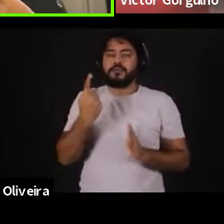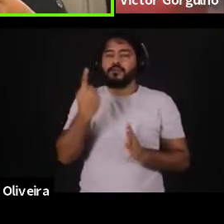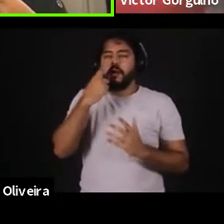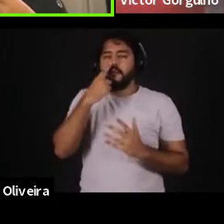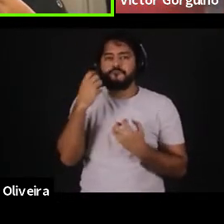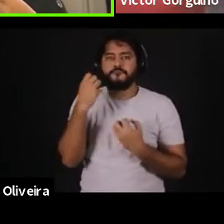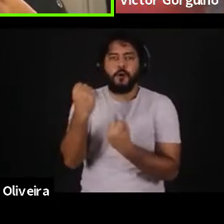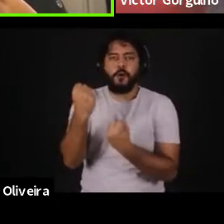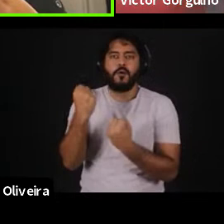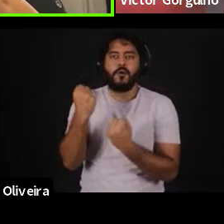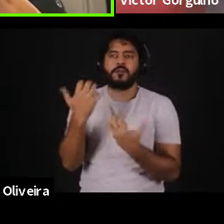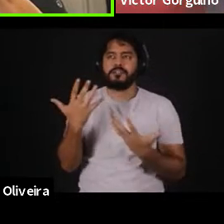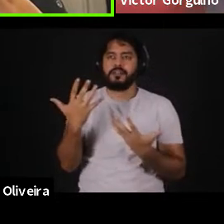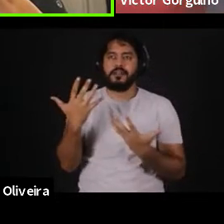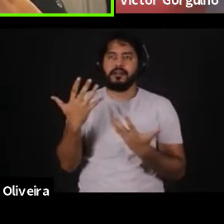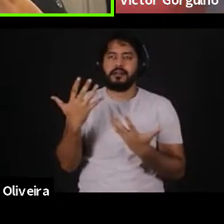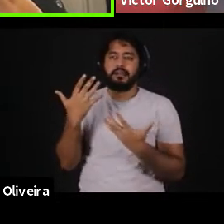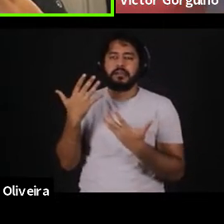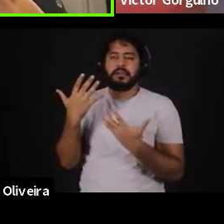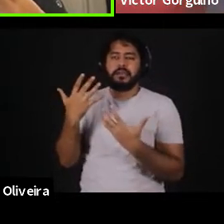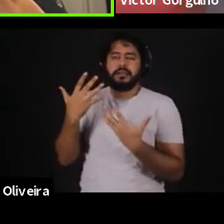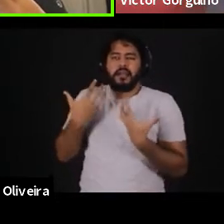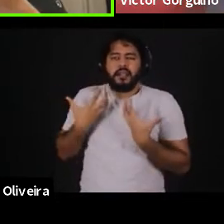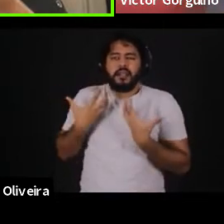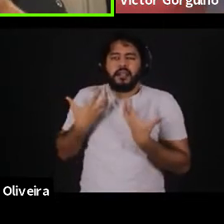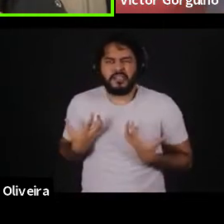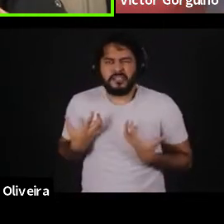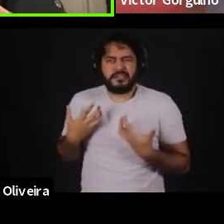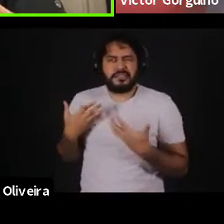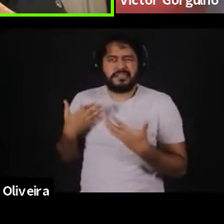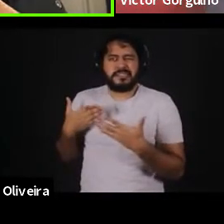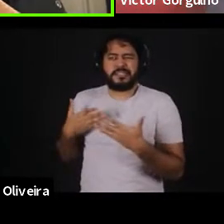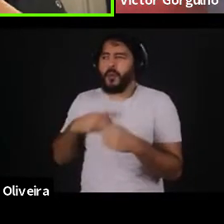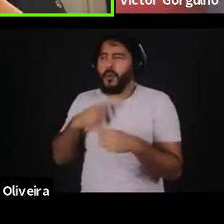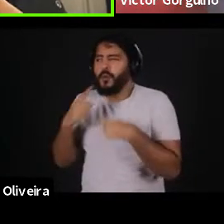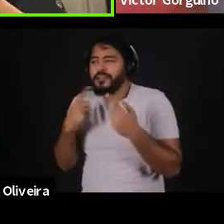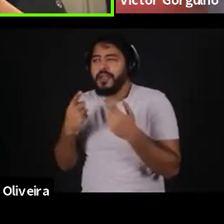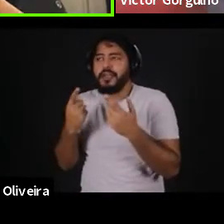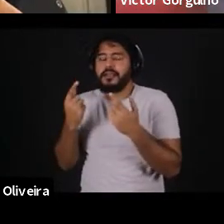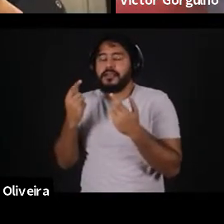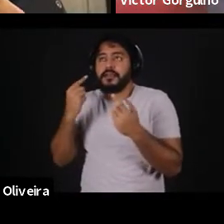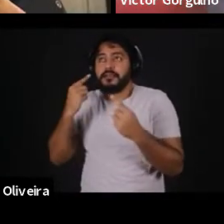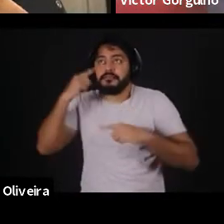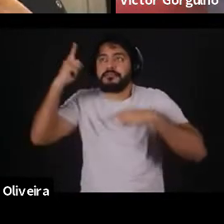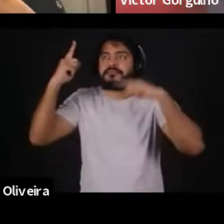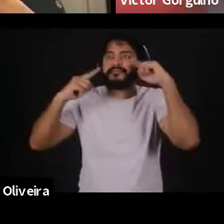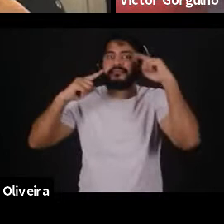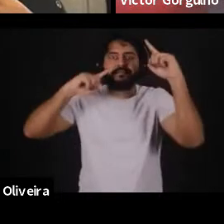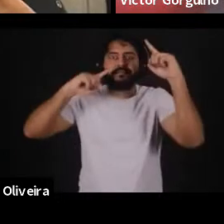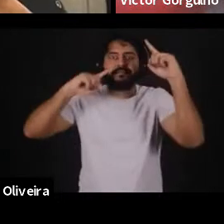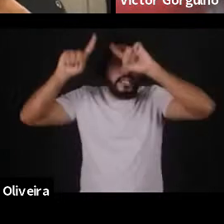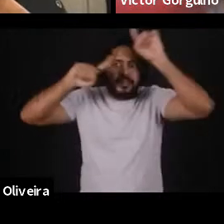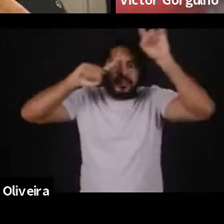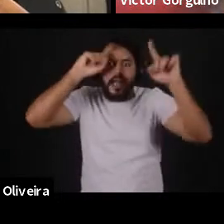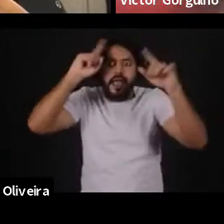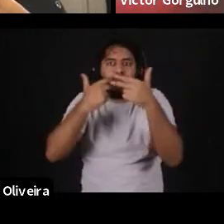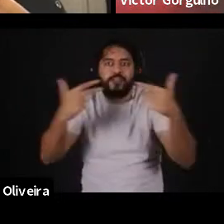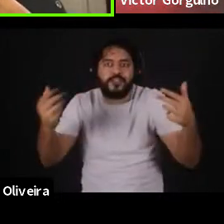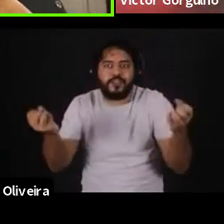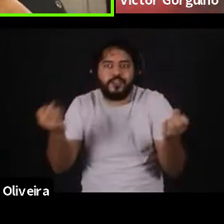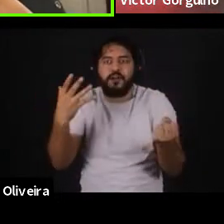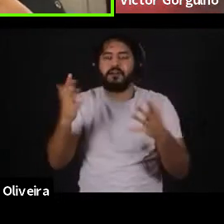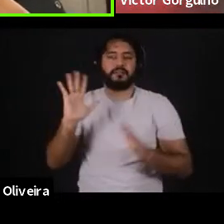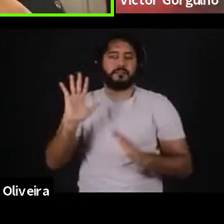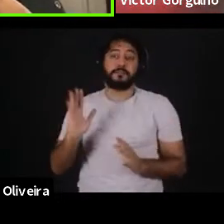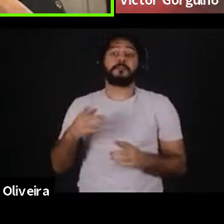que impedisse o florescimento de algo absolutamente inesperado, né? E isso, e eu acho que se a gente está